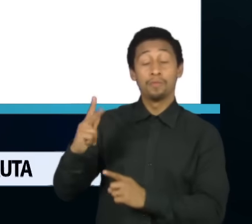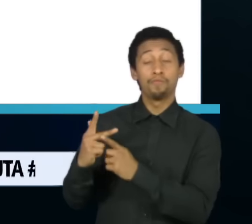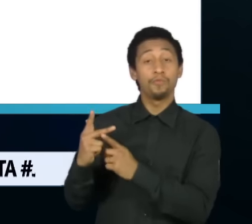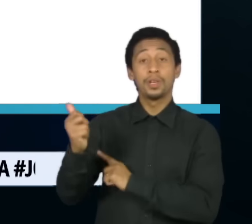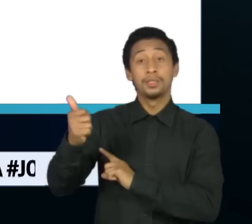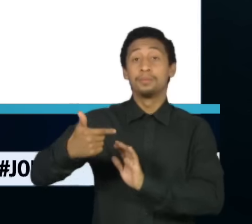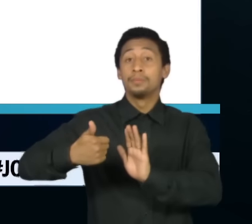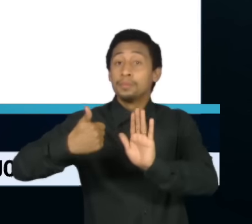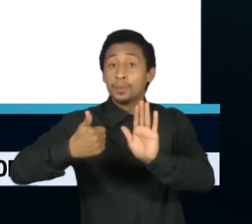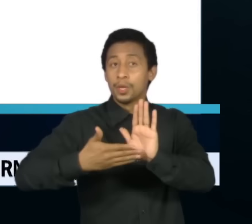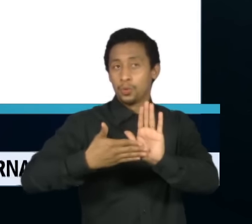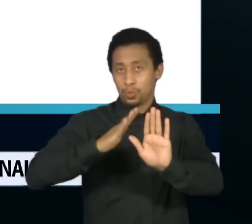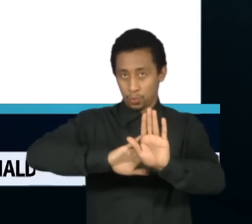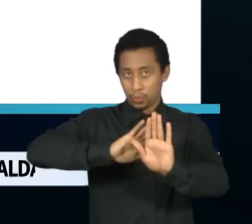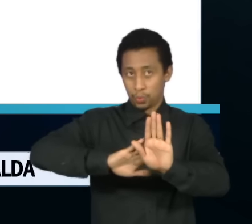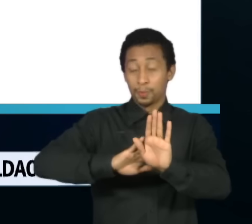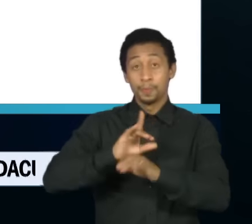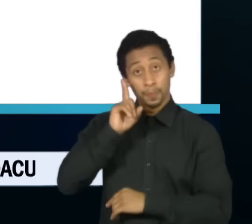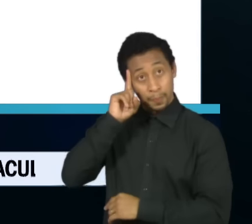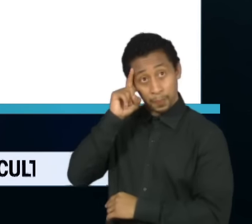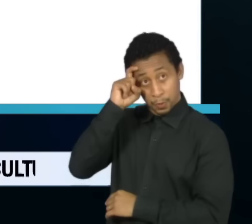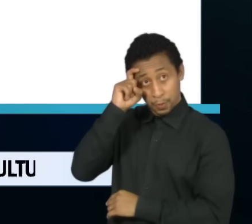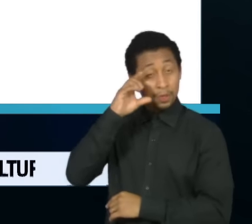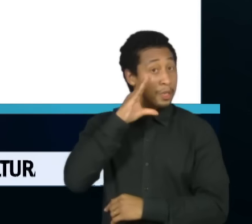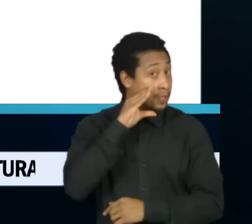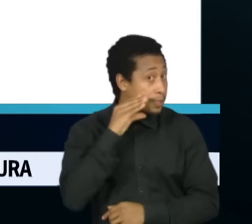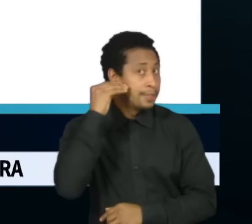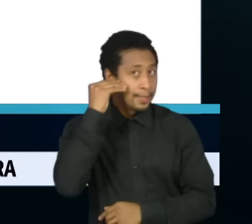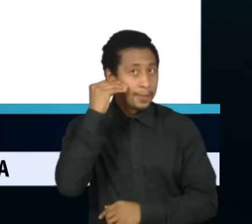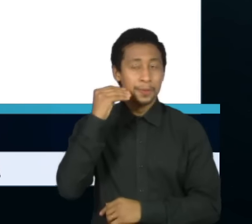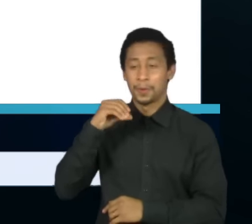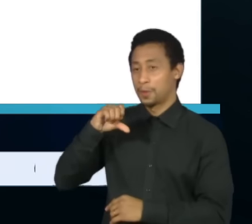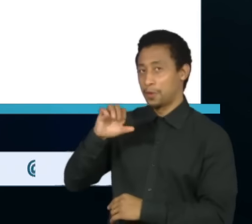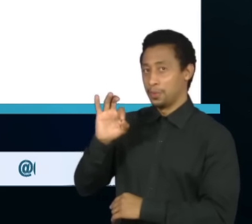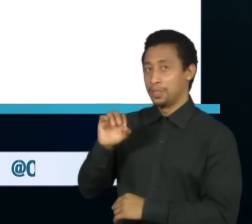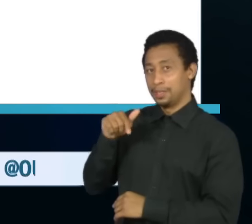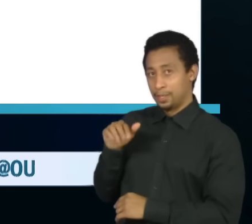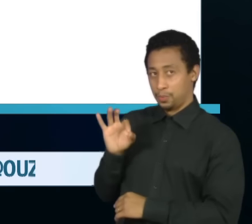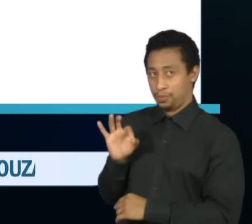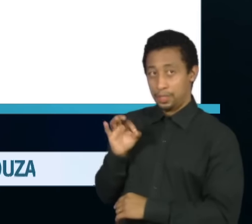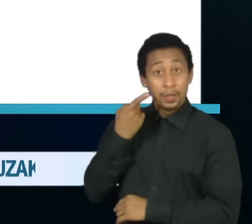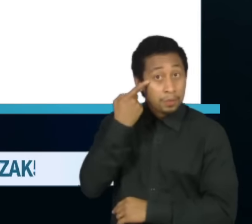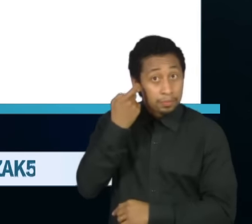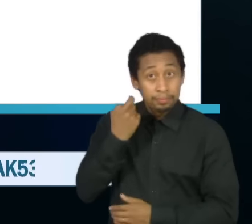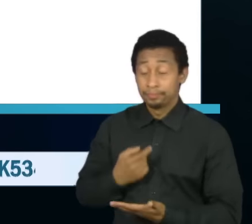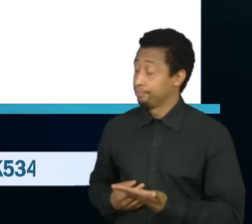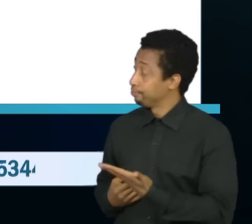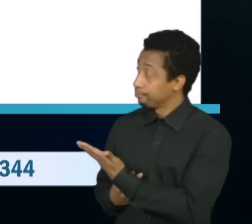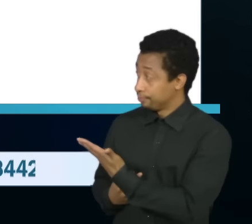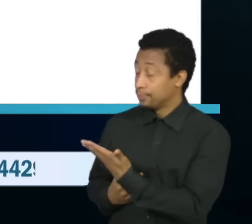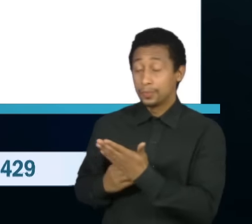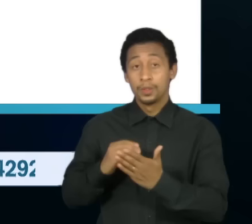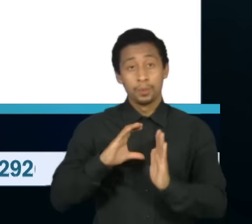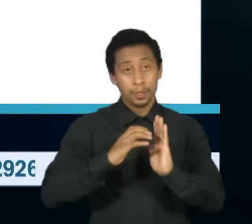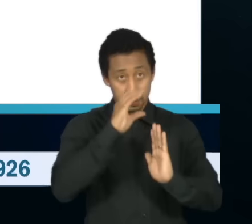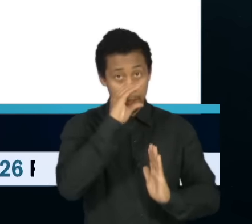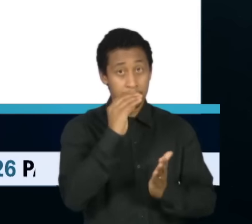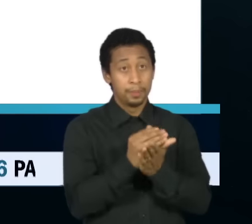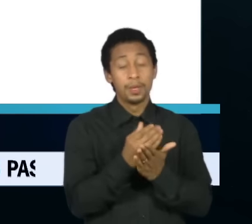primeiro turno. Sérgio Moro, do Podemos, e Ciro Gomes, do PDT, vêm na sequência. O governador de São Paulo, João Dória, do PSDB,